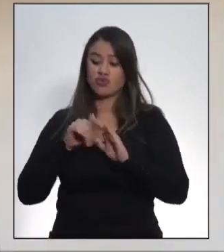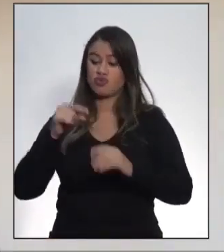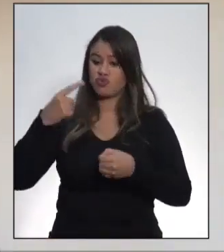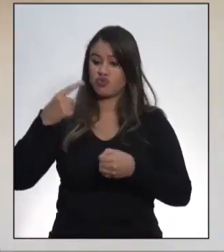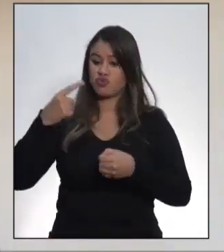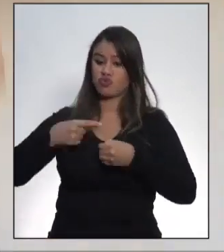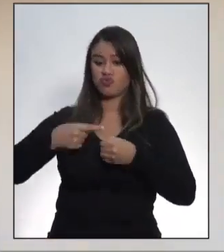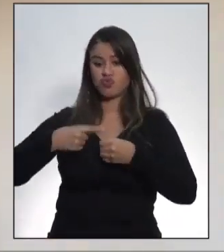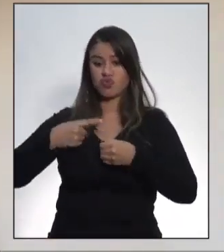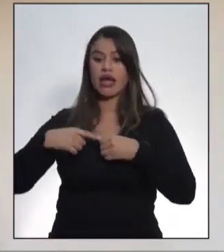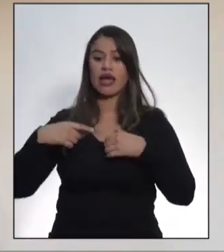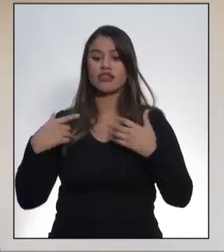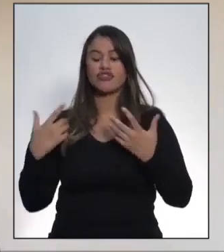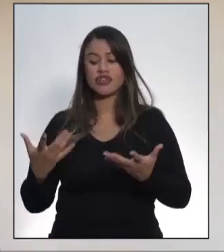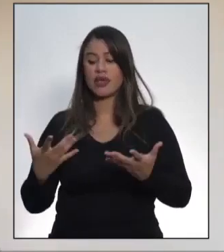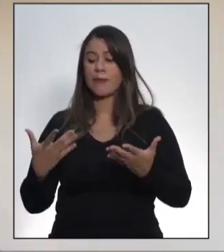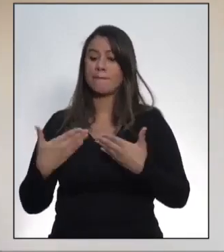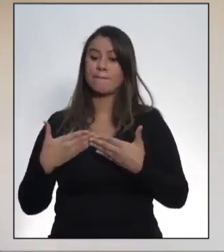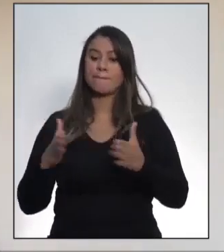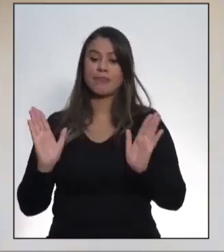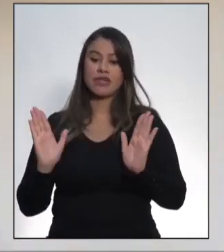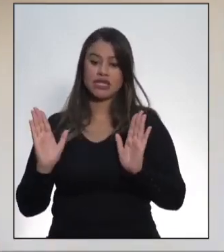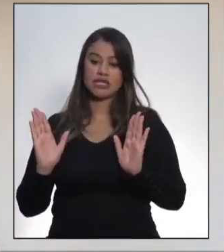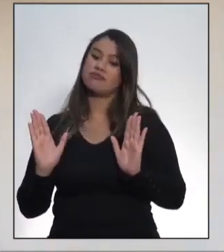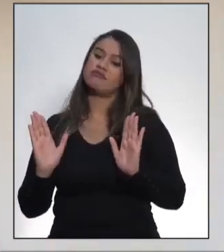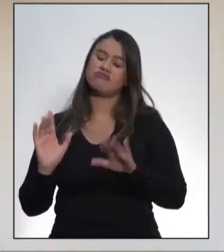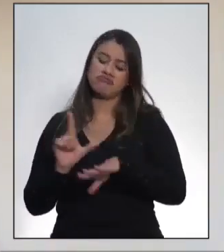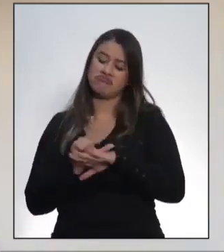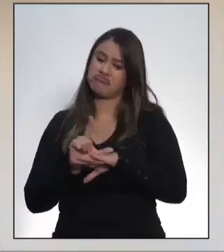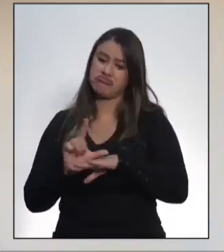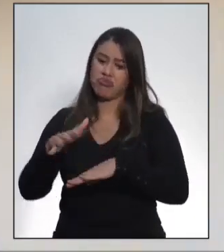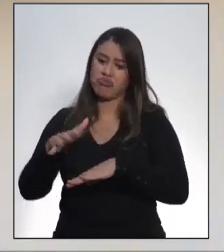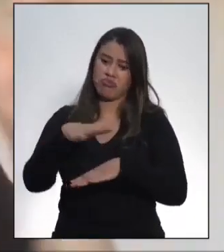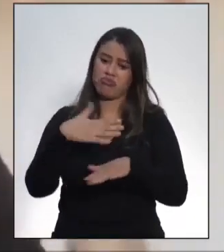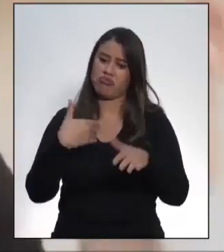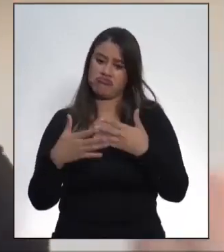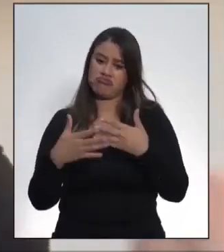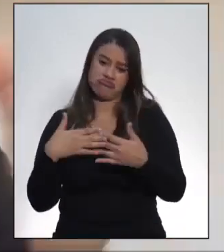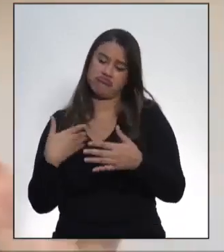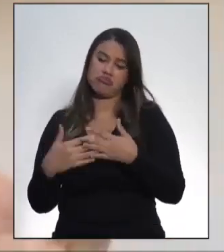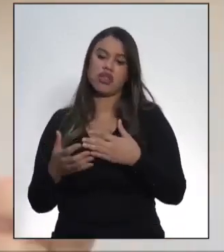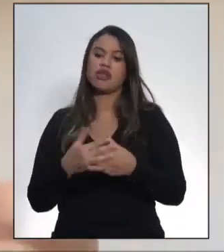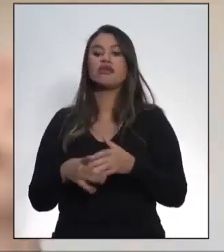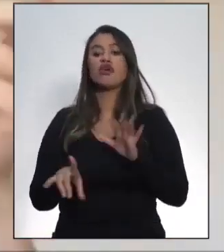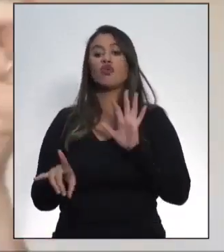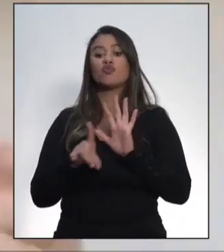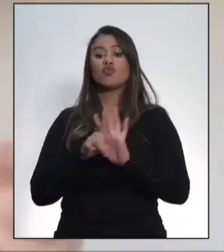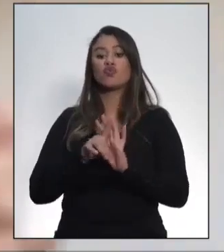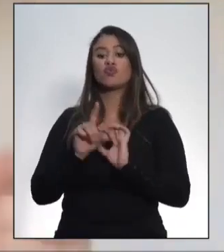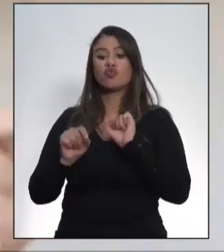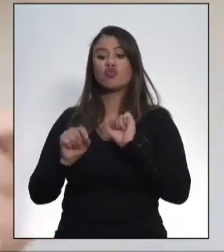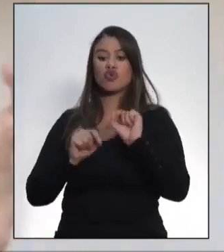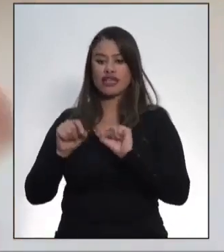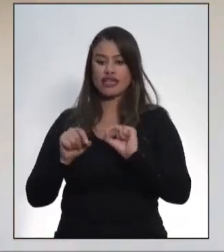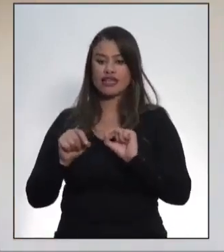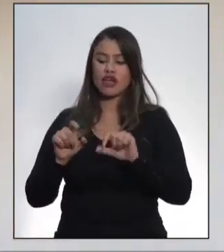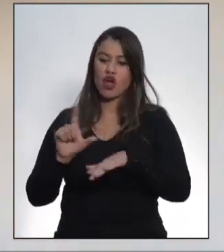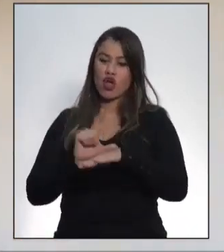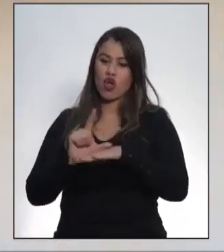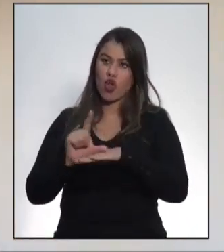cidade para abrir a loja do setor que você quiser. Então, documentação necessária para abrir uma